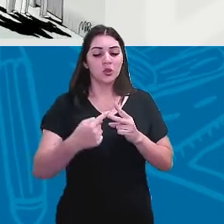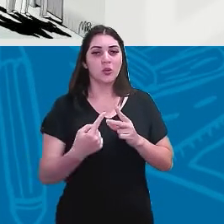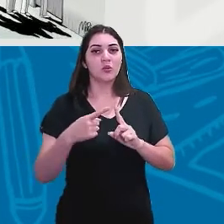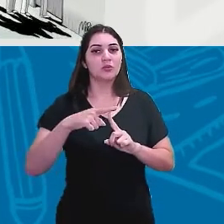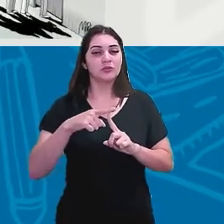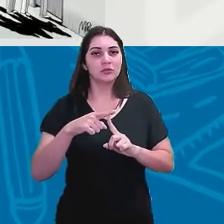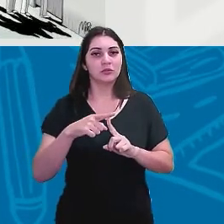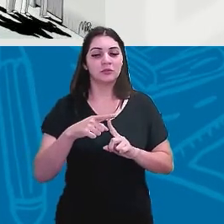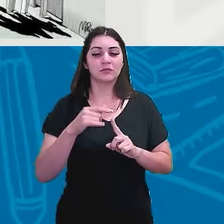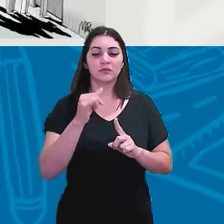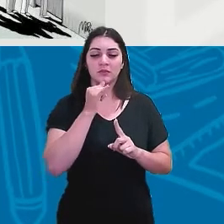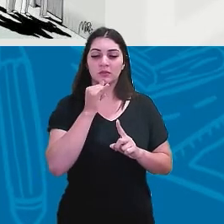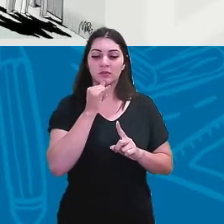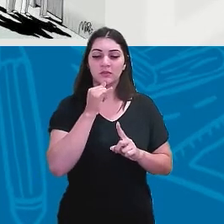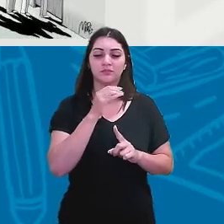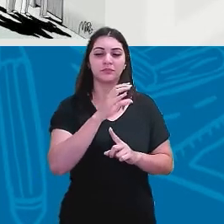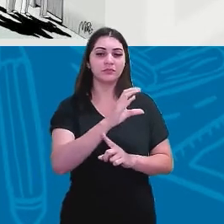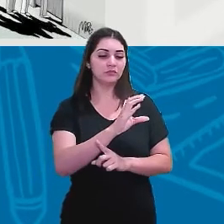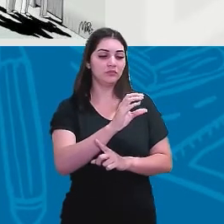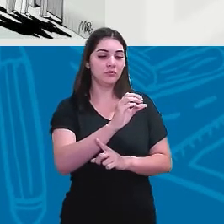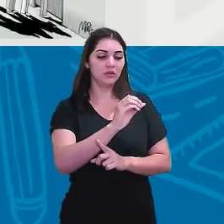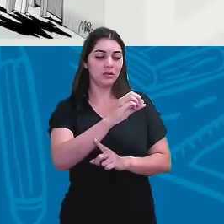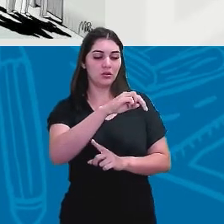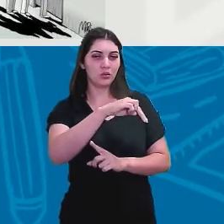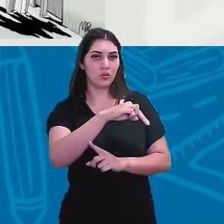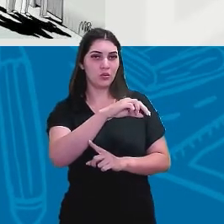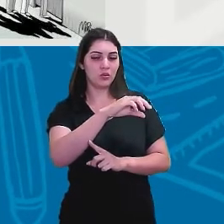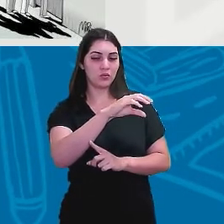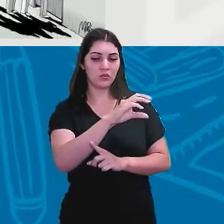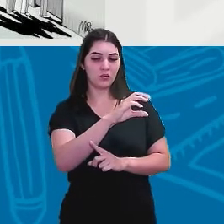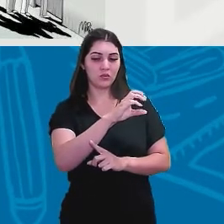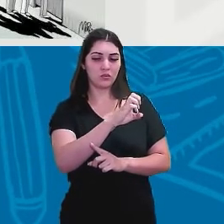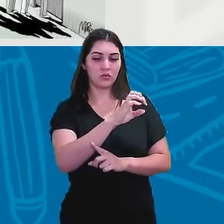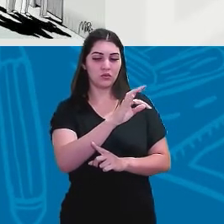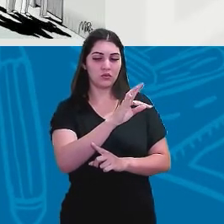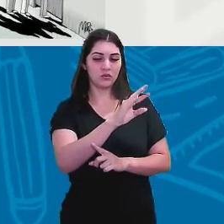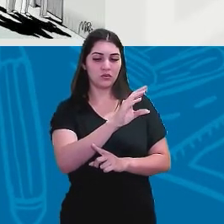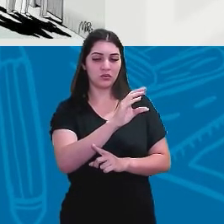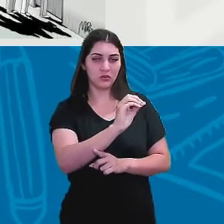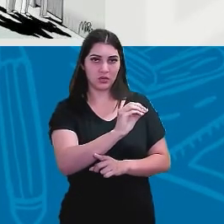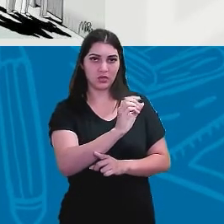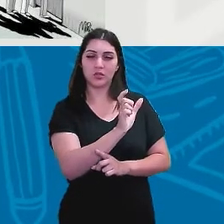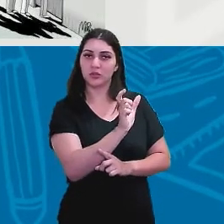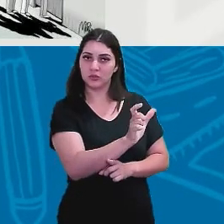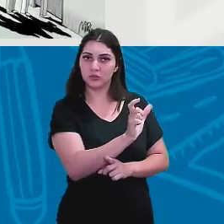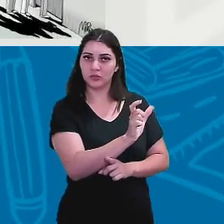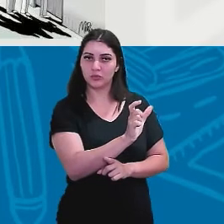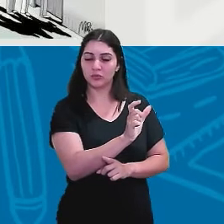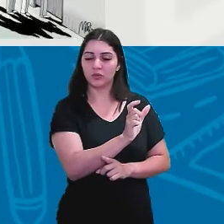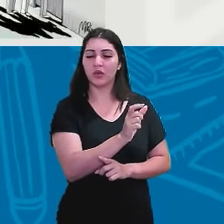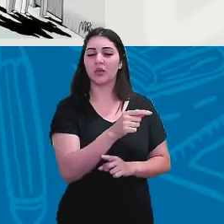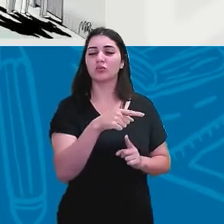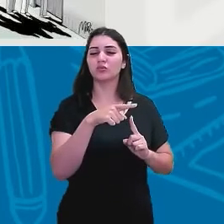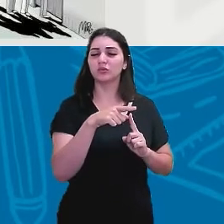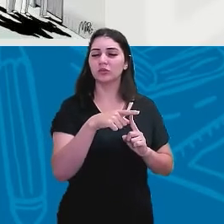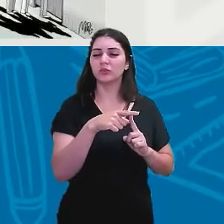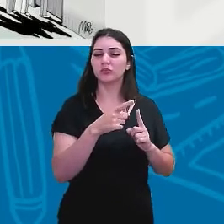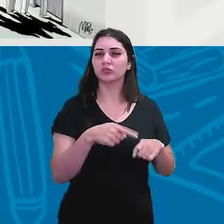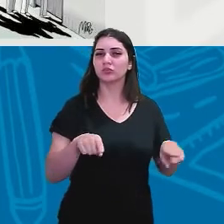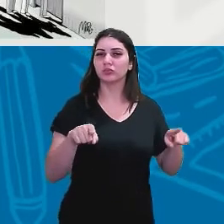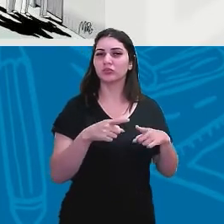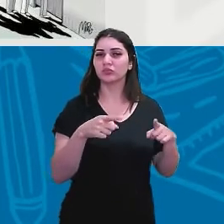ó. Concerto de um lado na imagem. Concerto com C é um concerto musical.